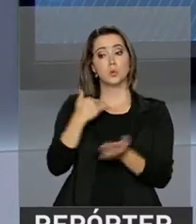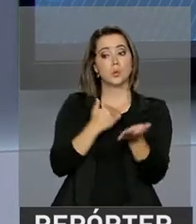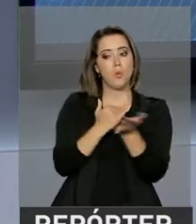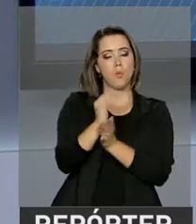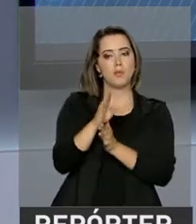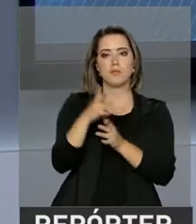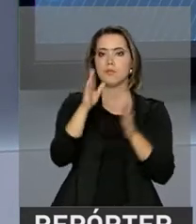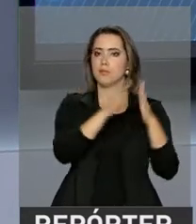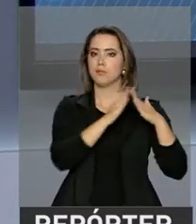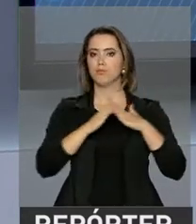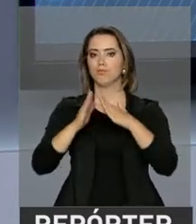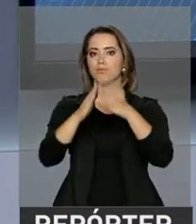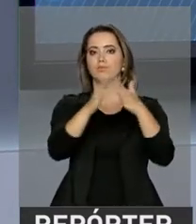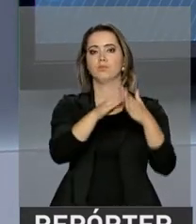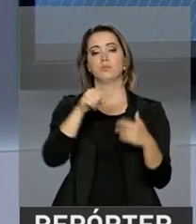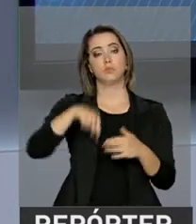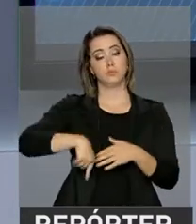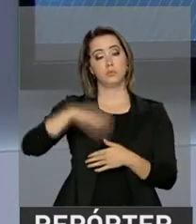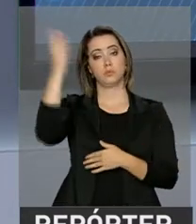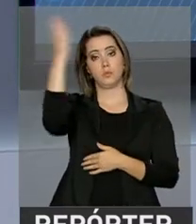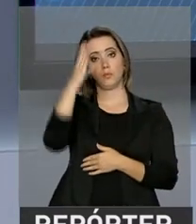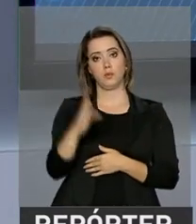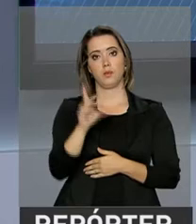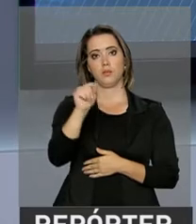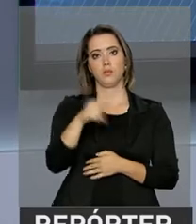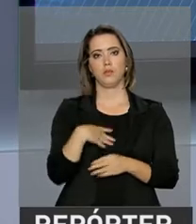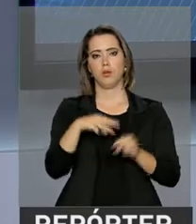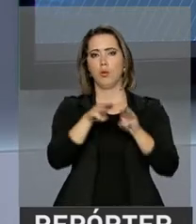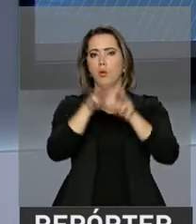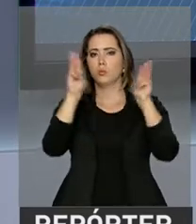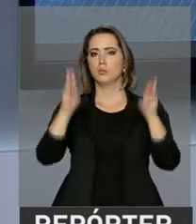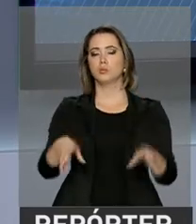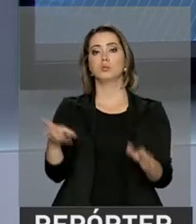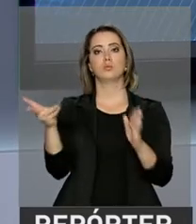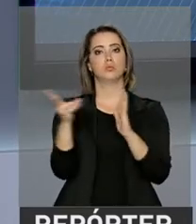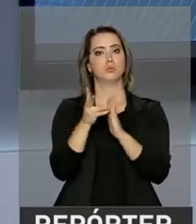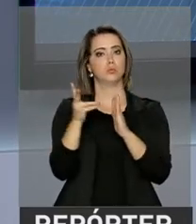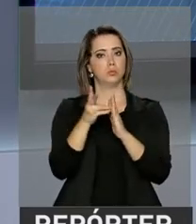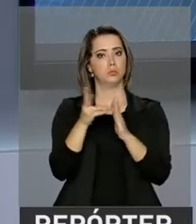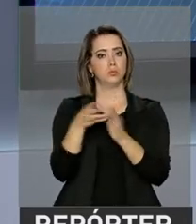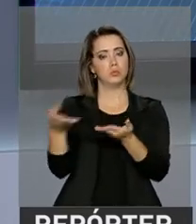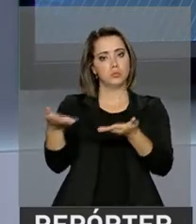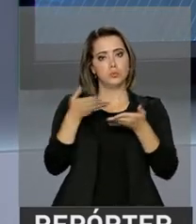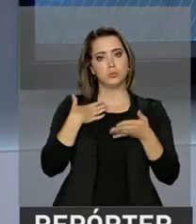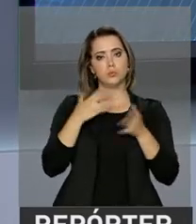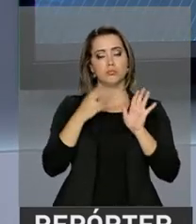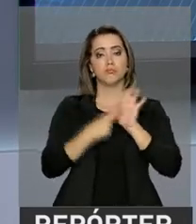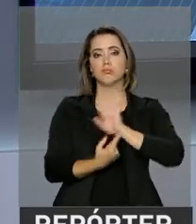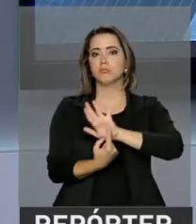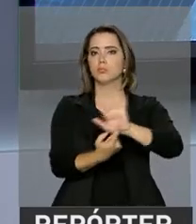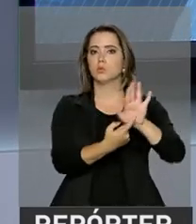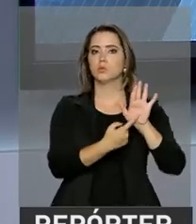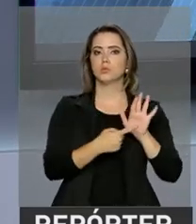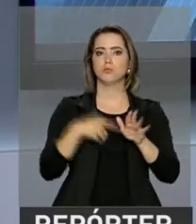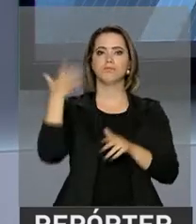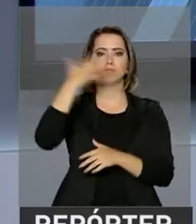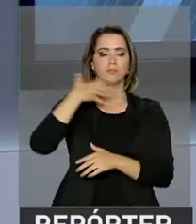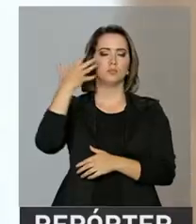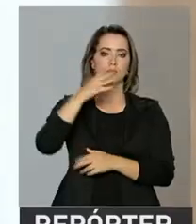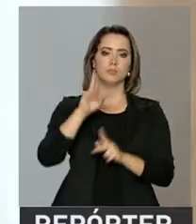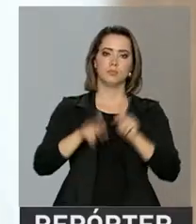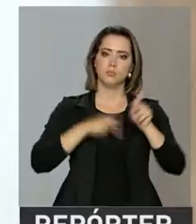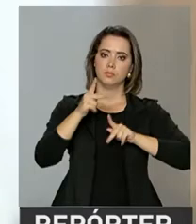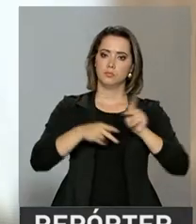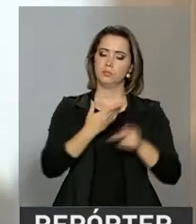do Brasil. O Museu do Índio, na região do Porto Carioca, traz exposições e oficinas para o público.